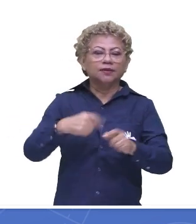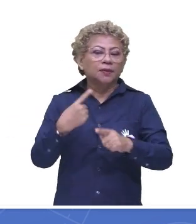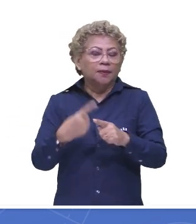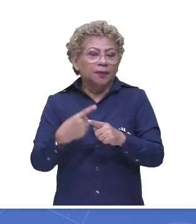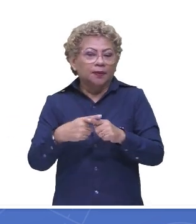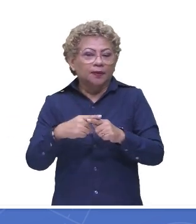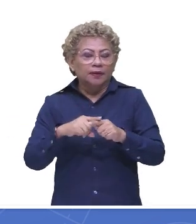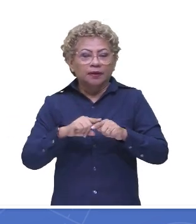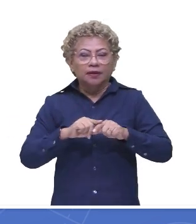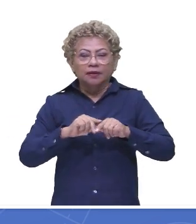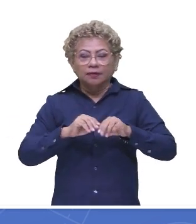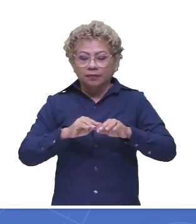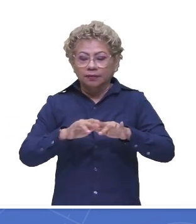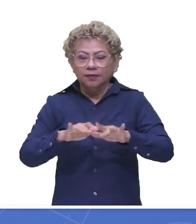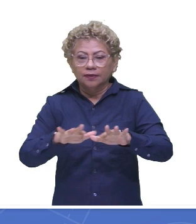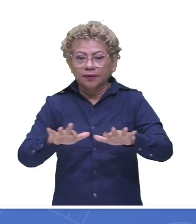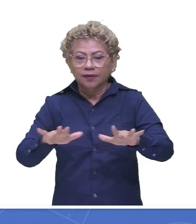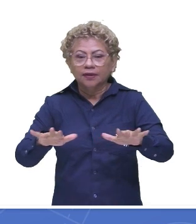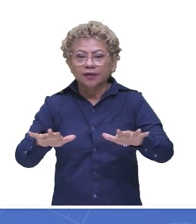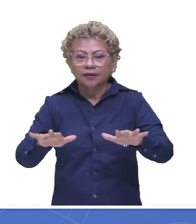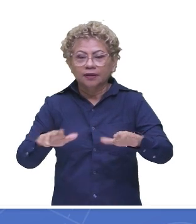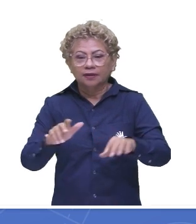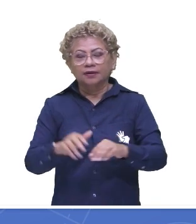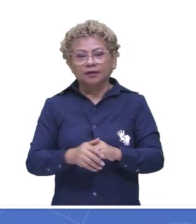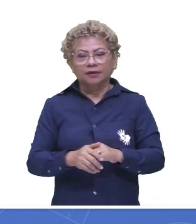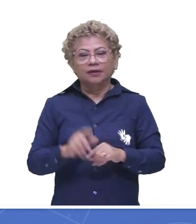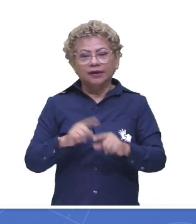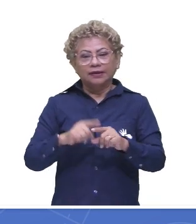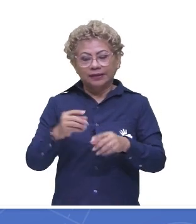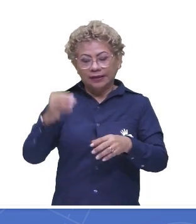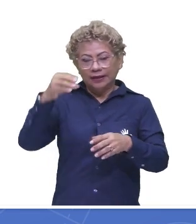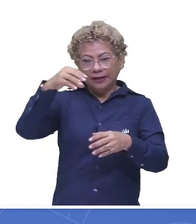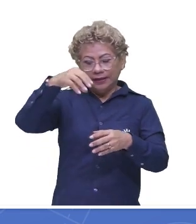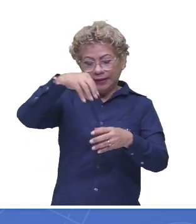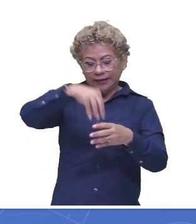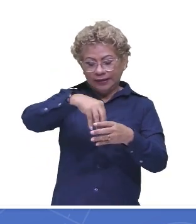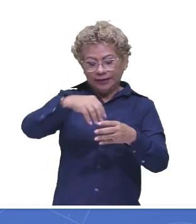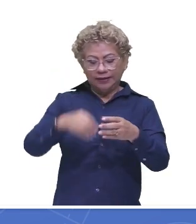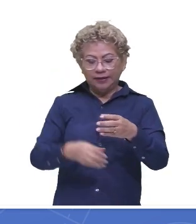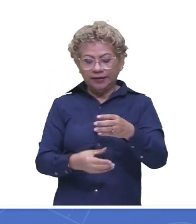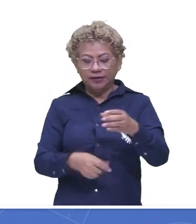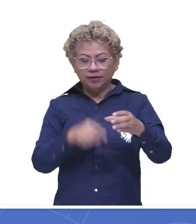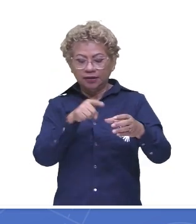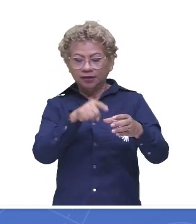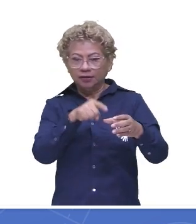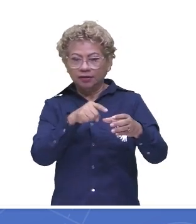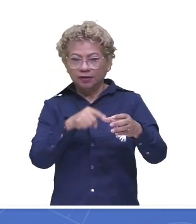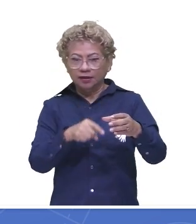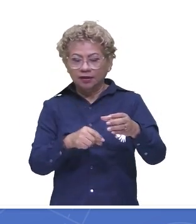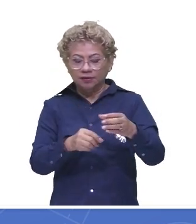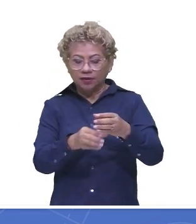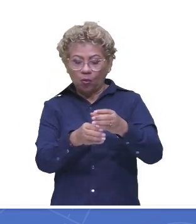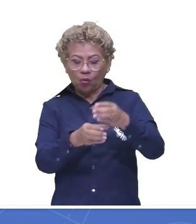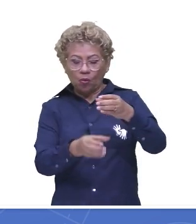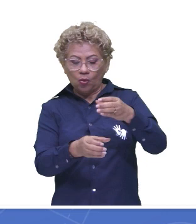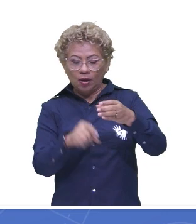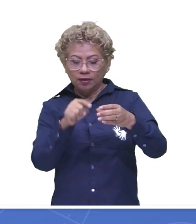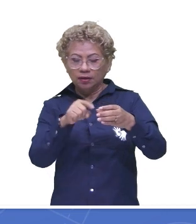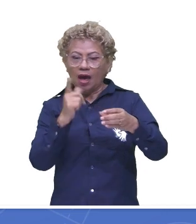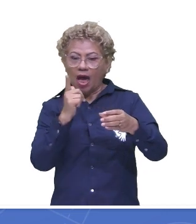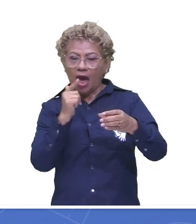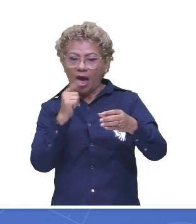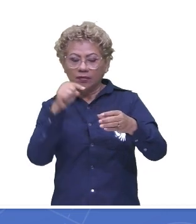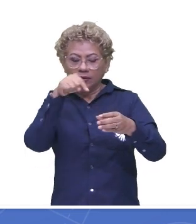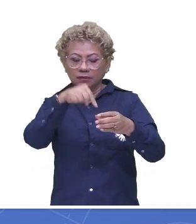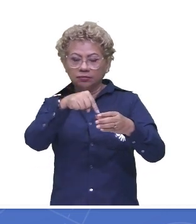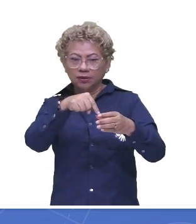se adequar ao recipiente que ele tem. Por exemplo, quando eu coloco num copo e esse copo ele é cilíndrico, a água que está